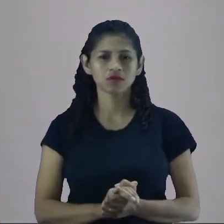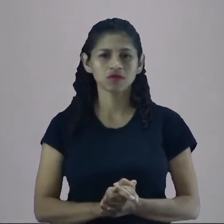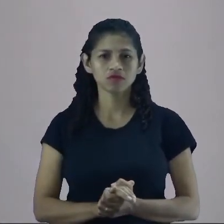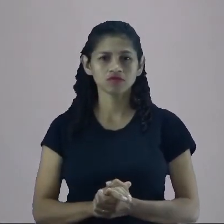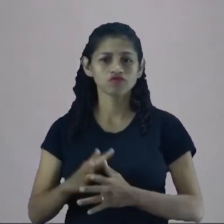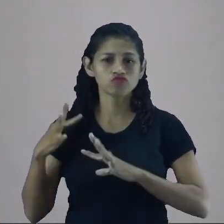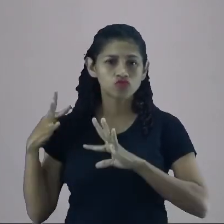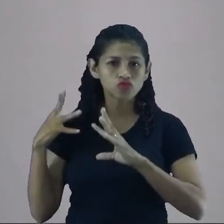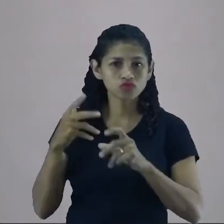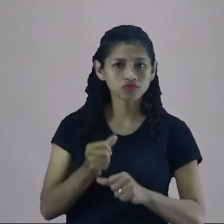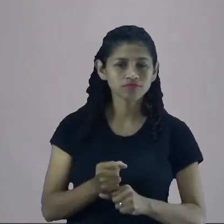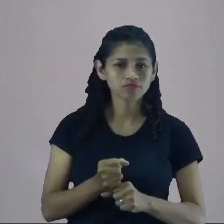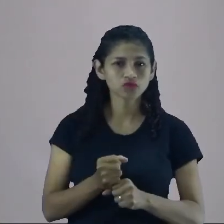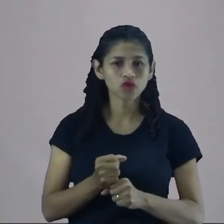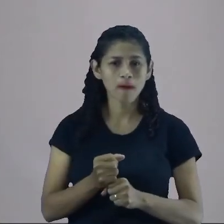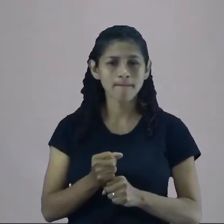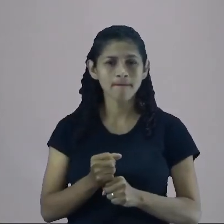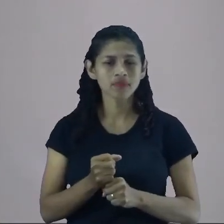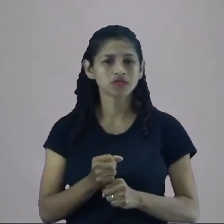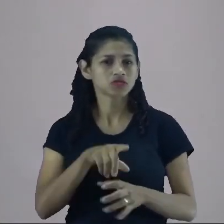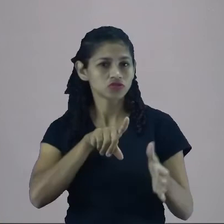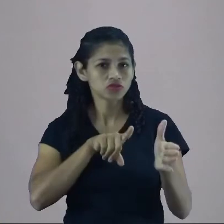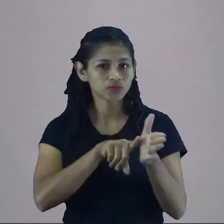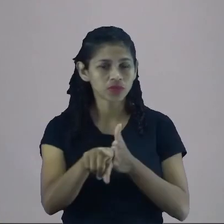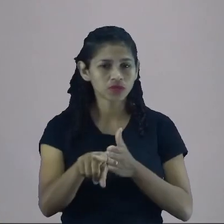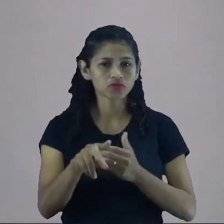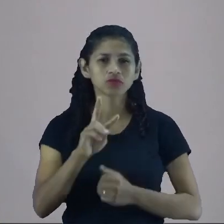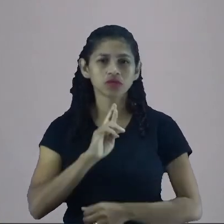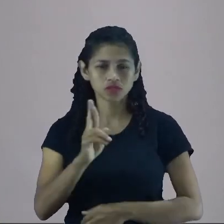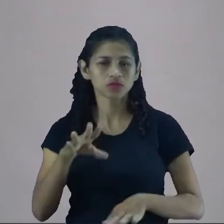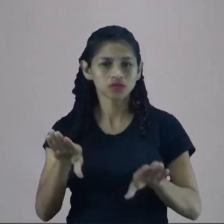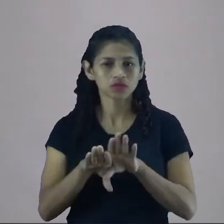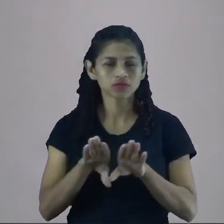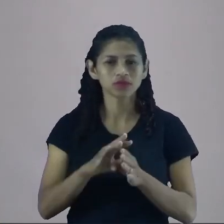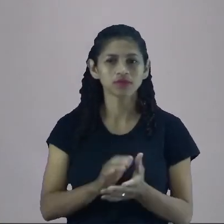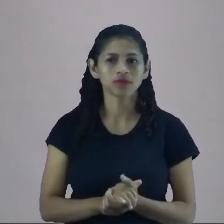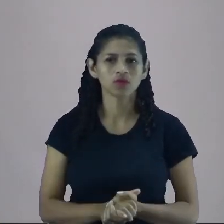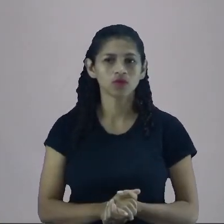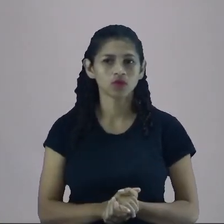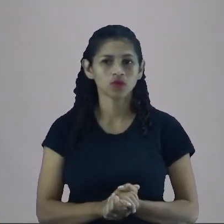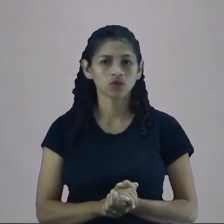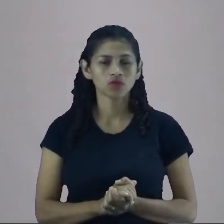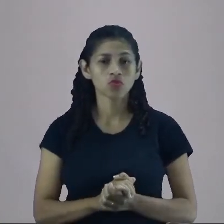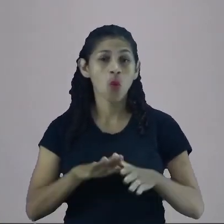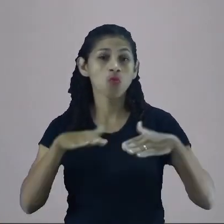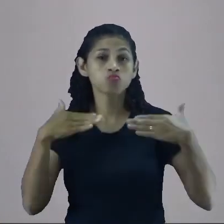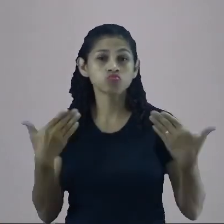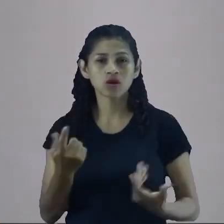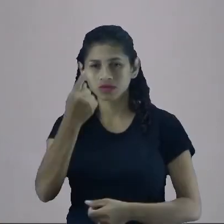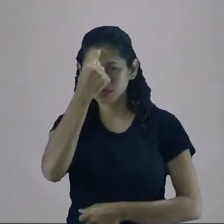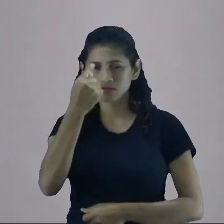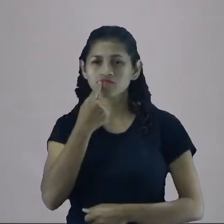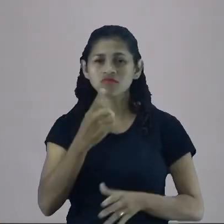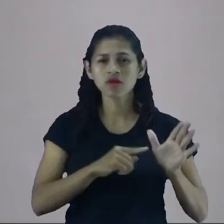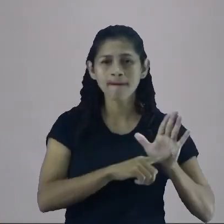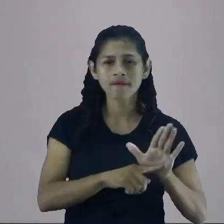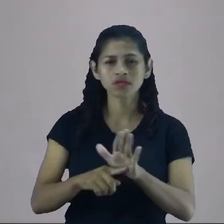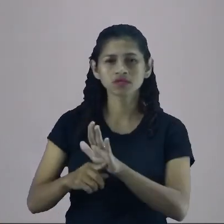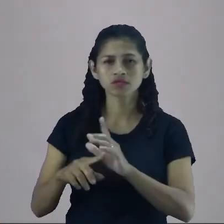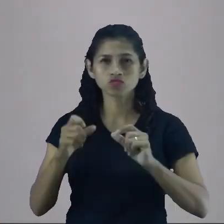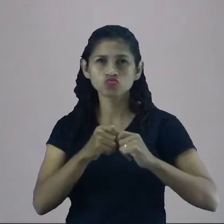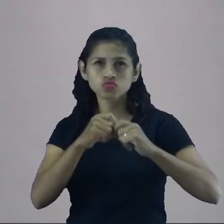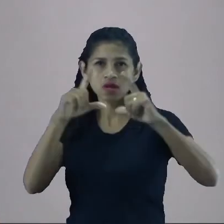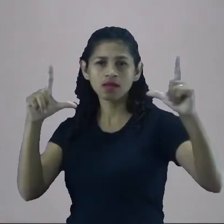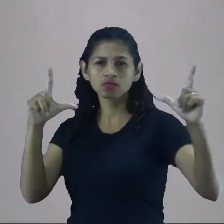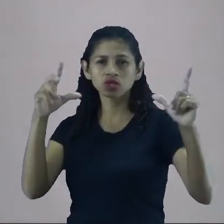das perguntas e das respostas para a gente ver como que ficou. Olha só. Qual das imagens representa uma paisagem